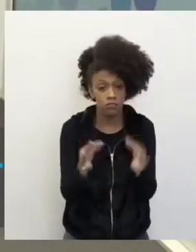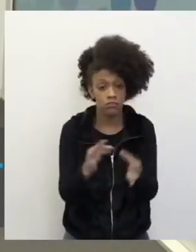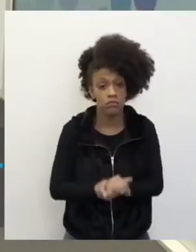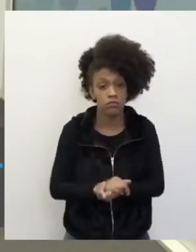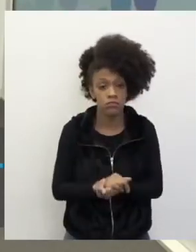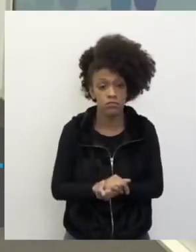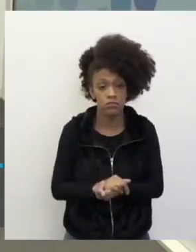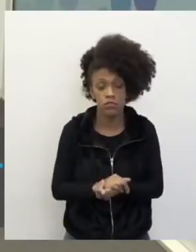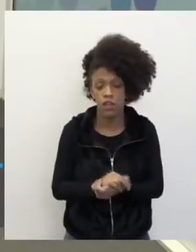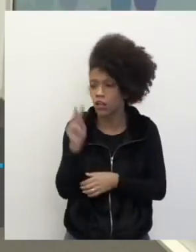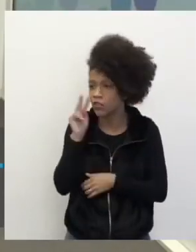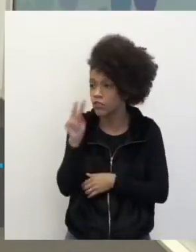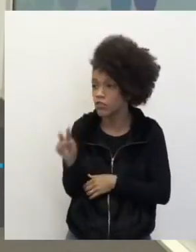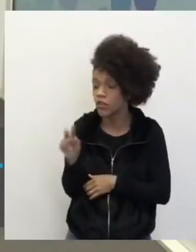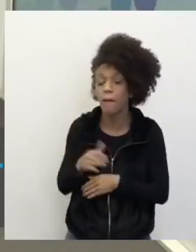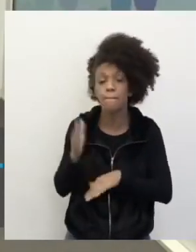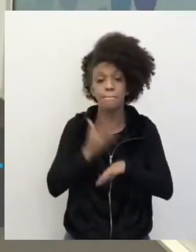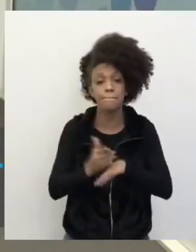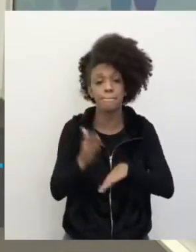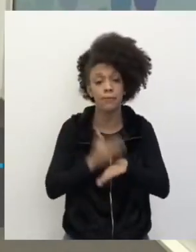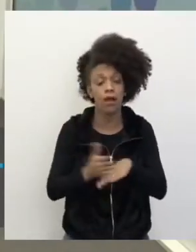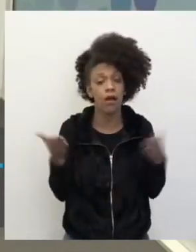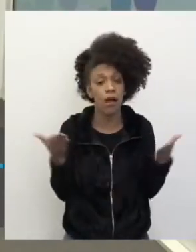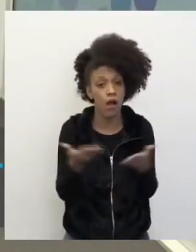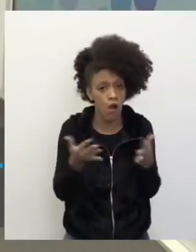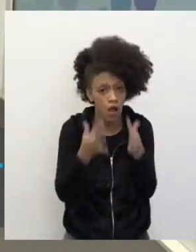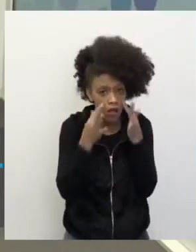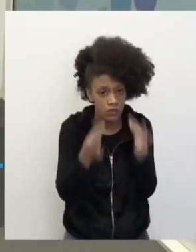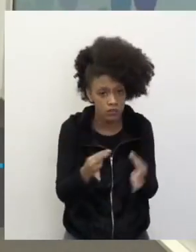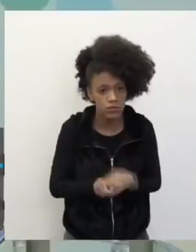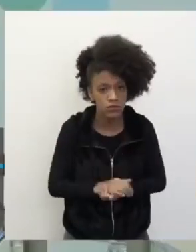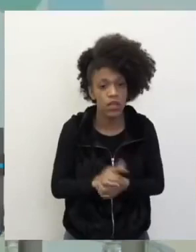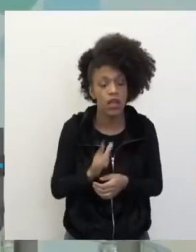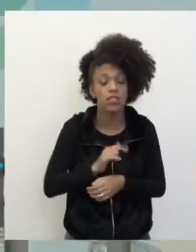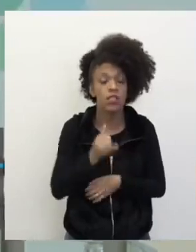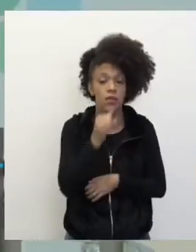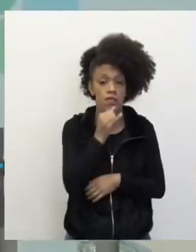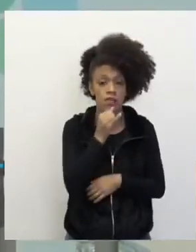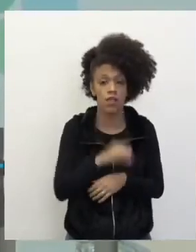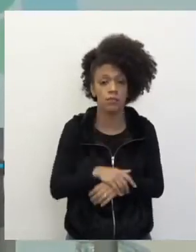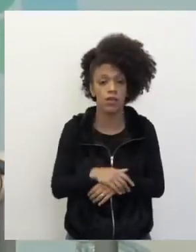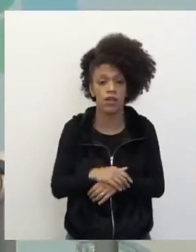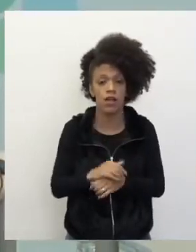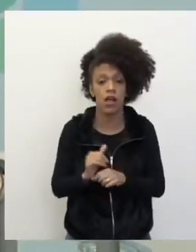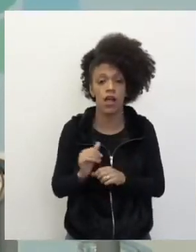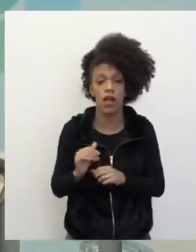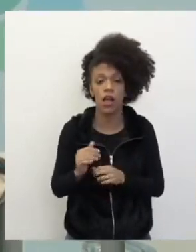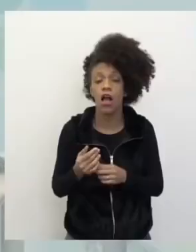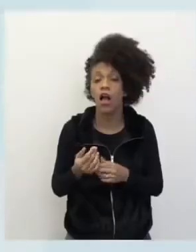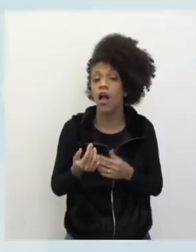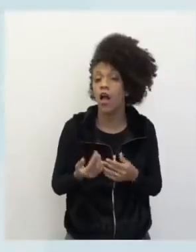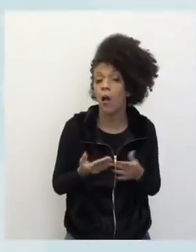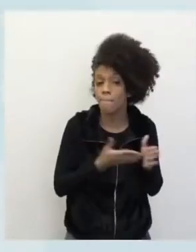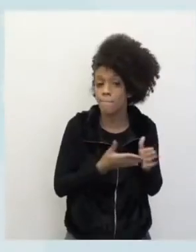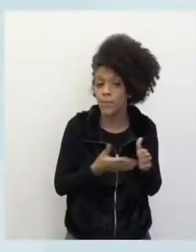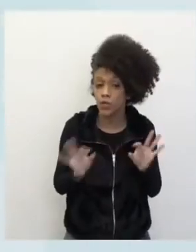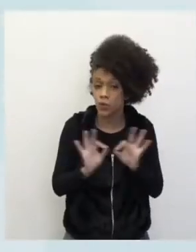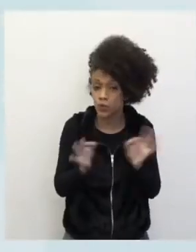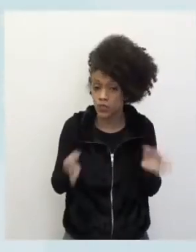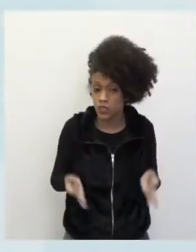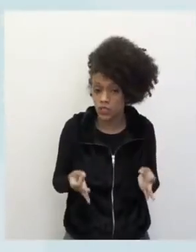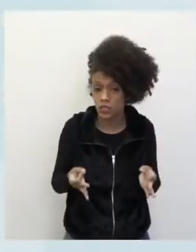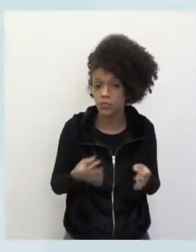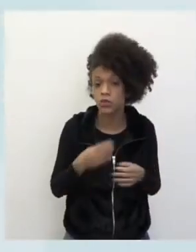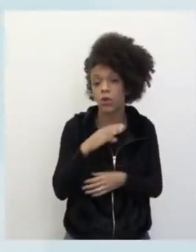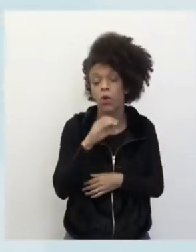tenho mais coisas ali. Vamos praticar. Agora, presta atenção, a gente tem um exemplo. Transforme os períodos simples em